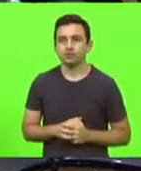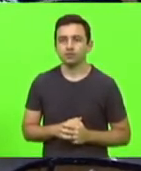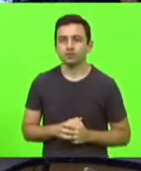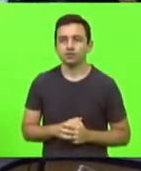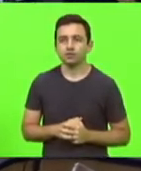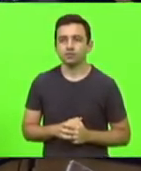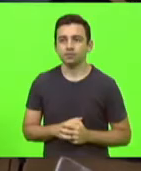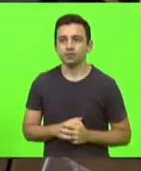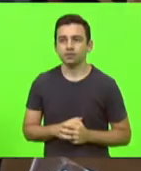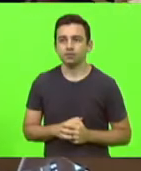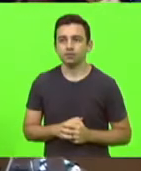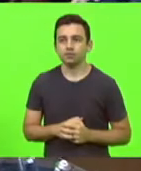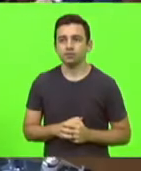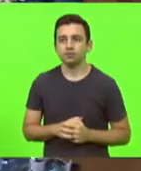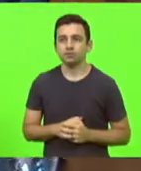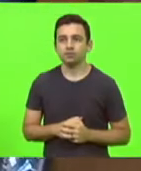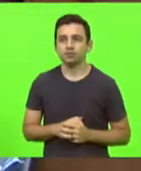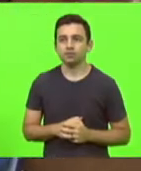Obrigado.